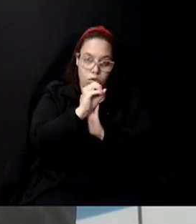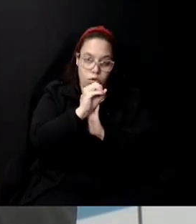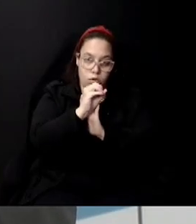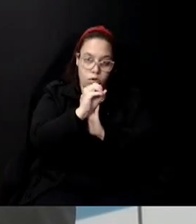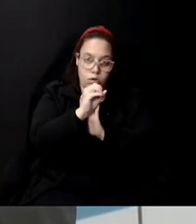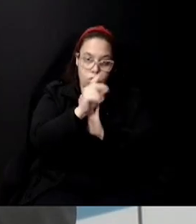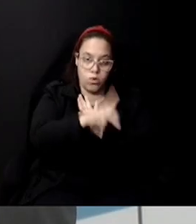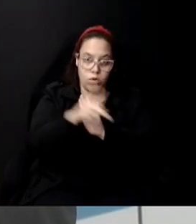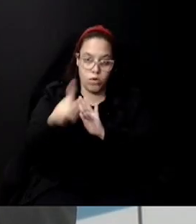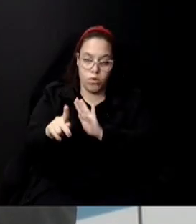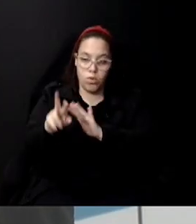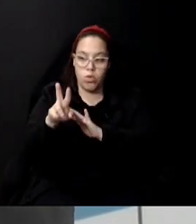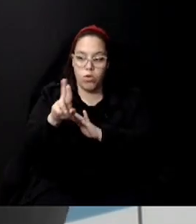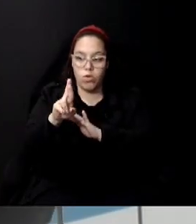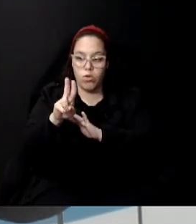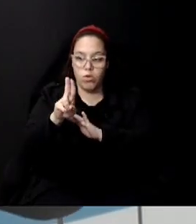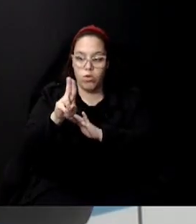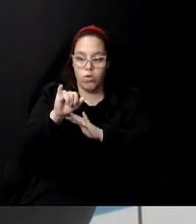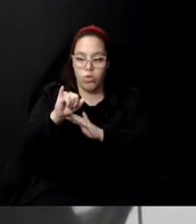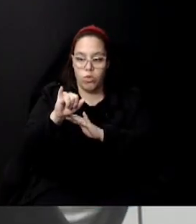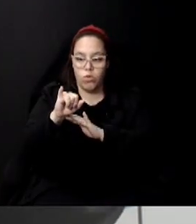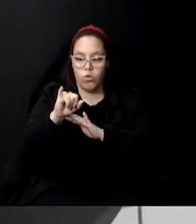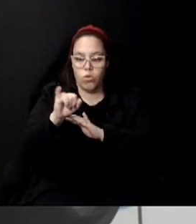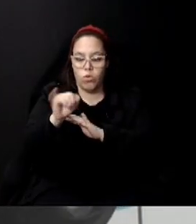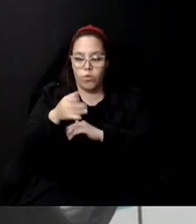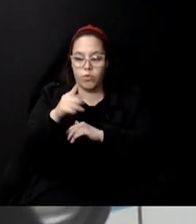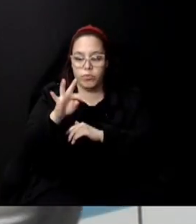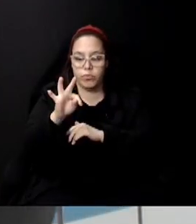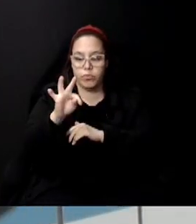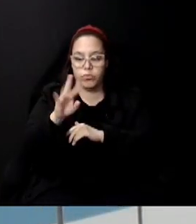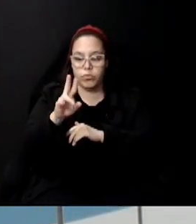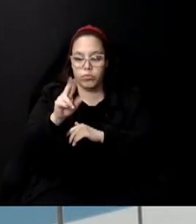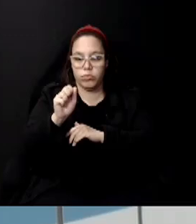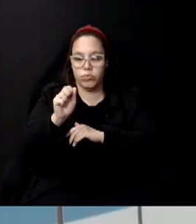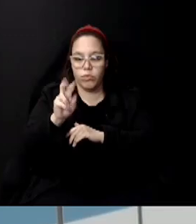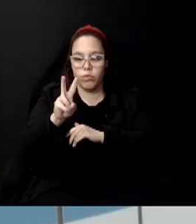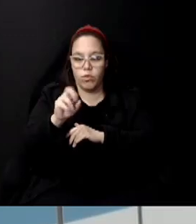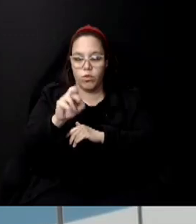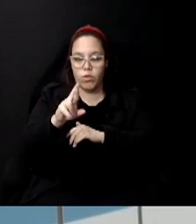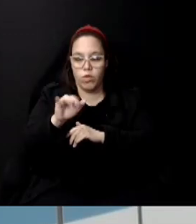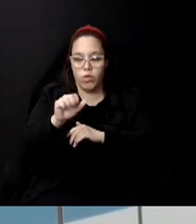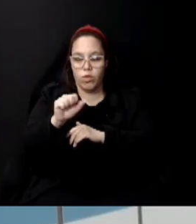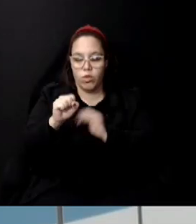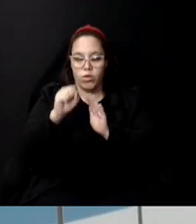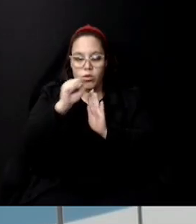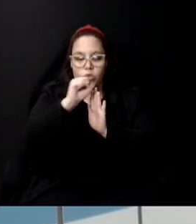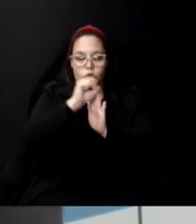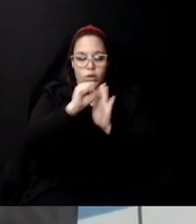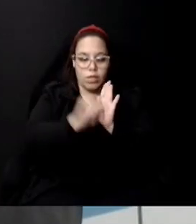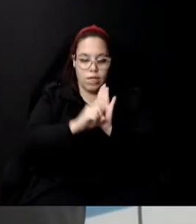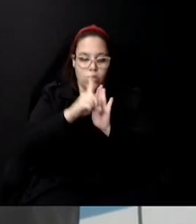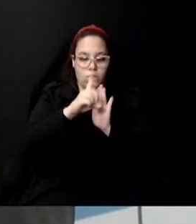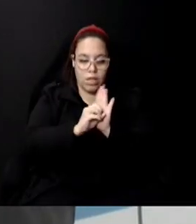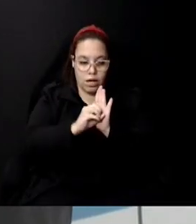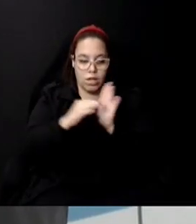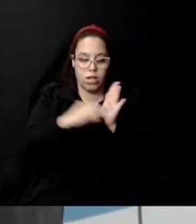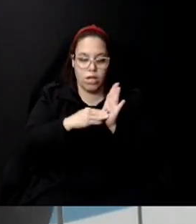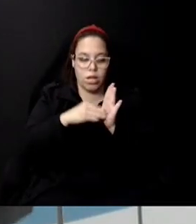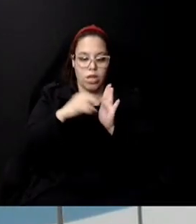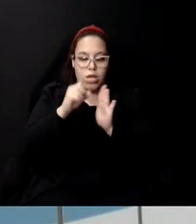Tavares, lá de Portugal. Do século X ao século XX,